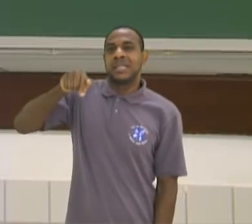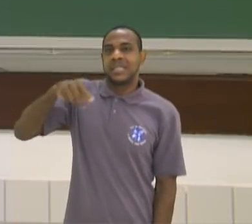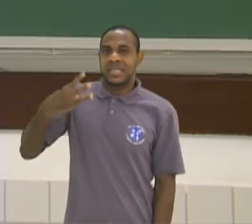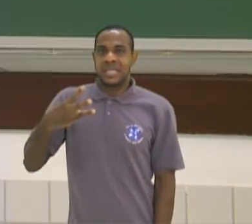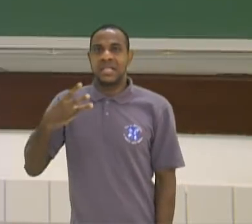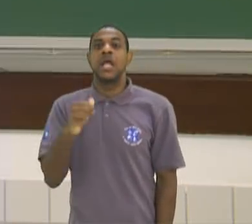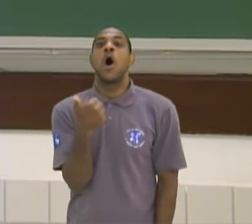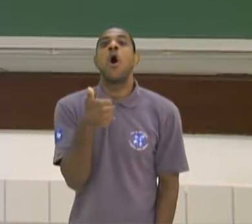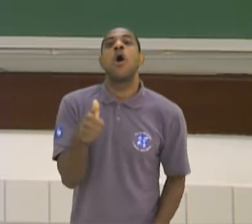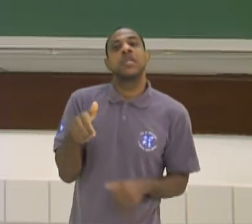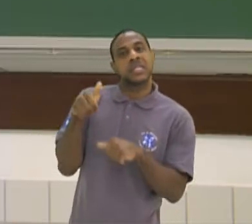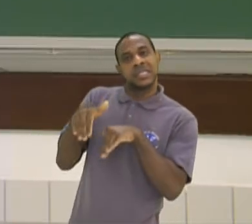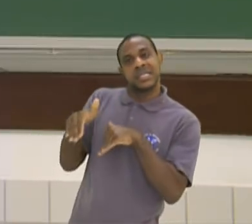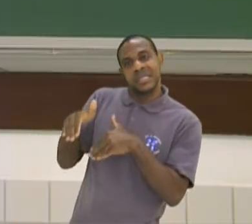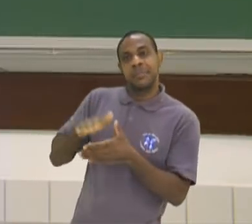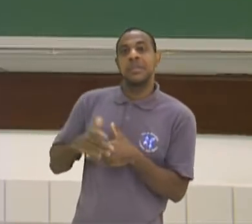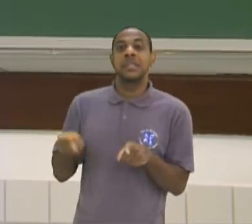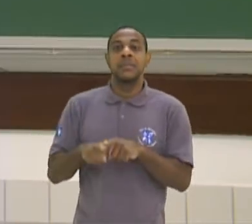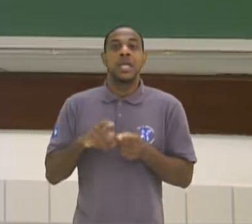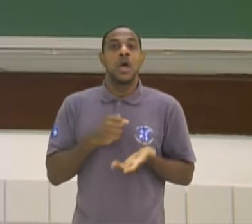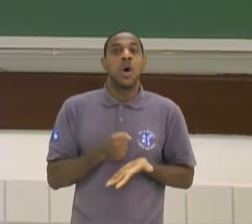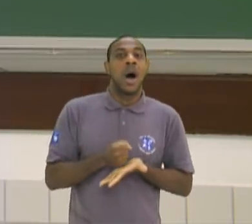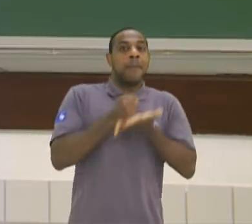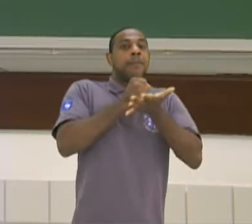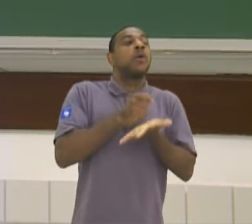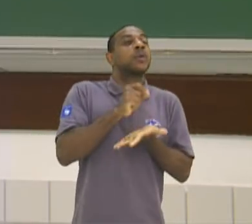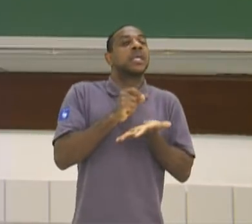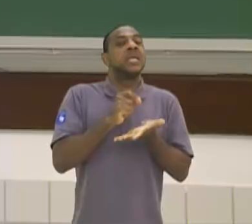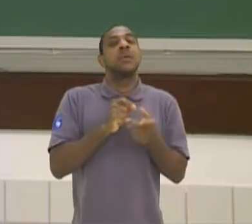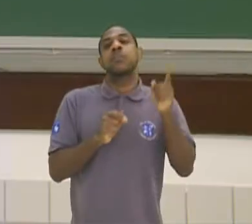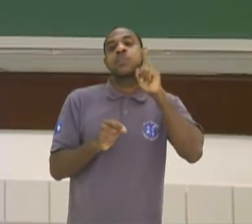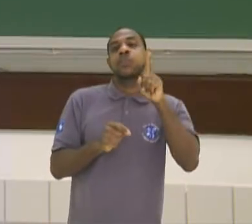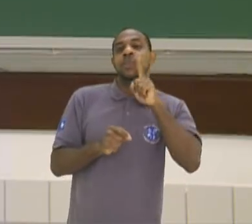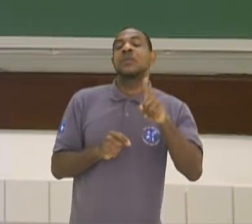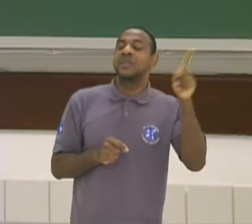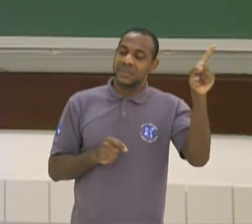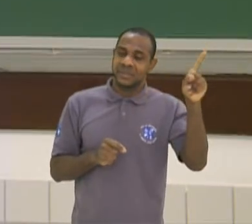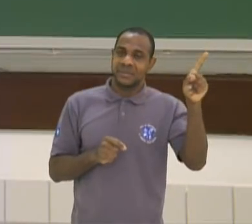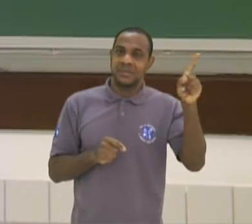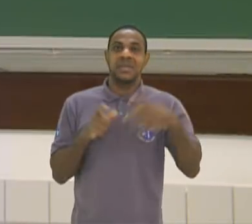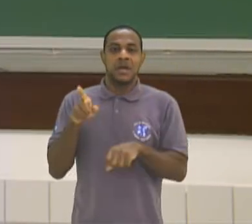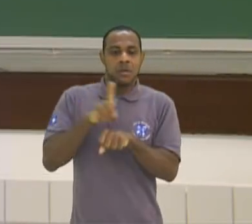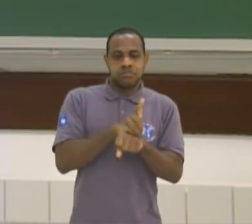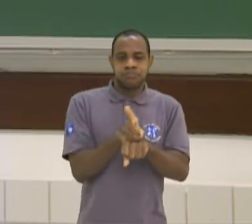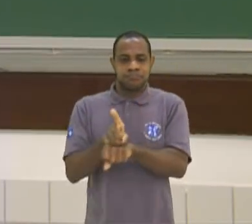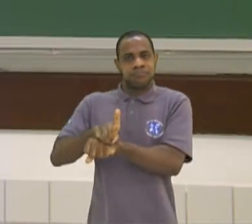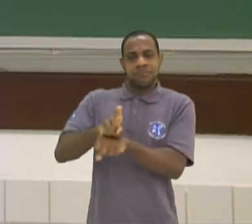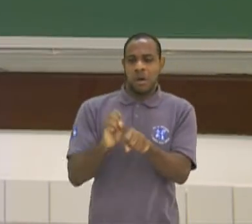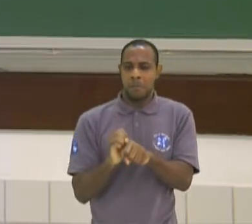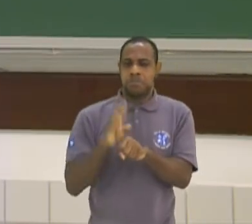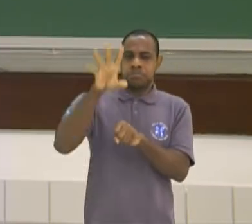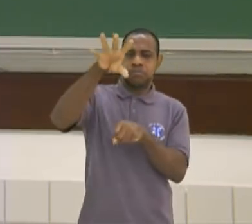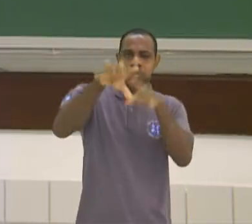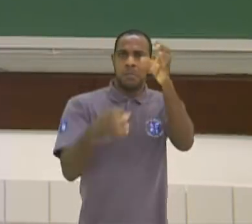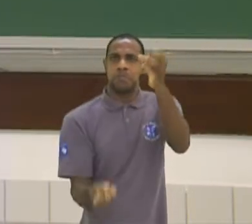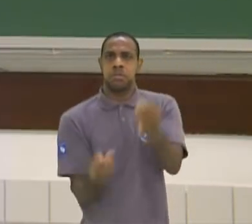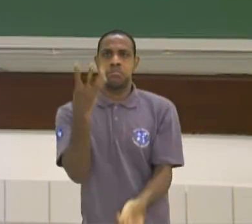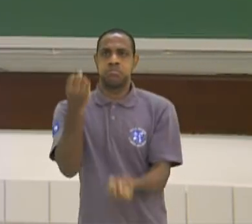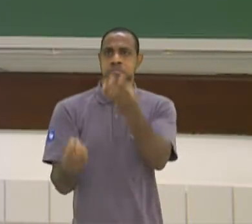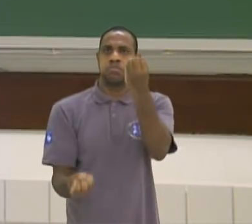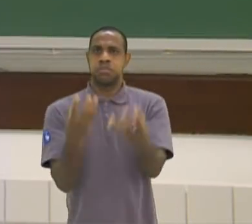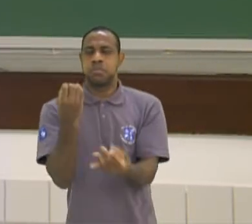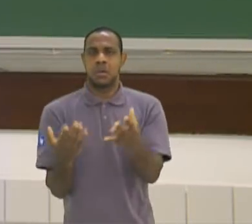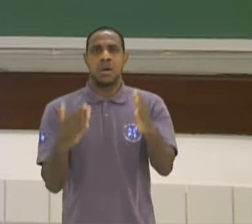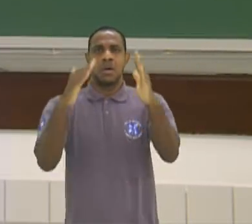militares chilenas com apoio dos Estados Unidos. Lembra? Bombardearam, invadiram o Palácio do Governo e na